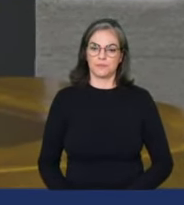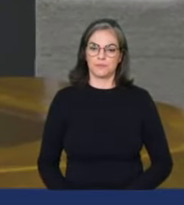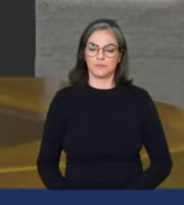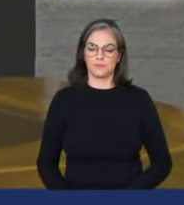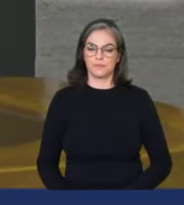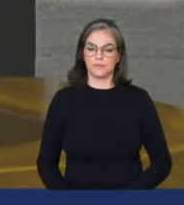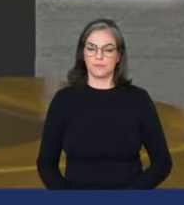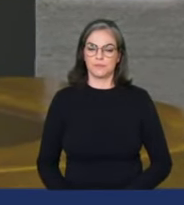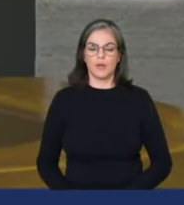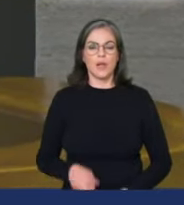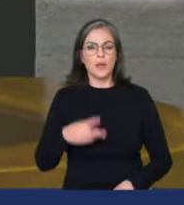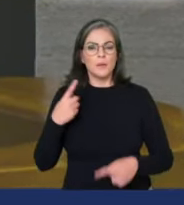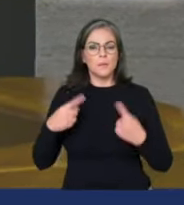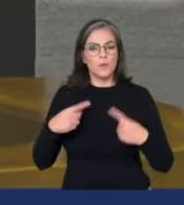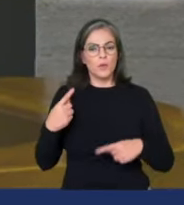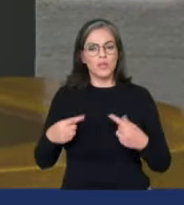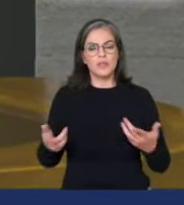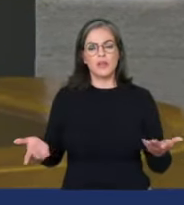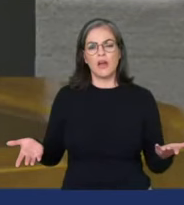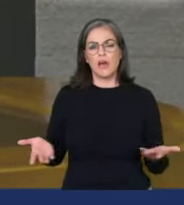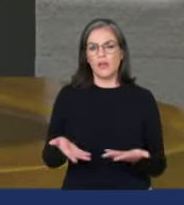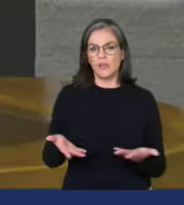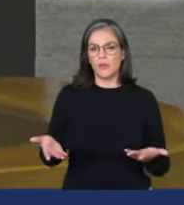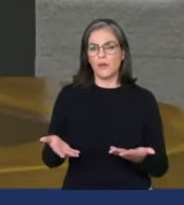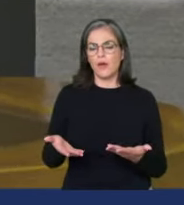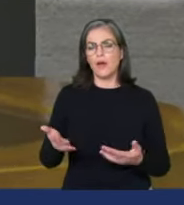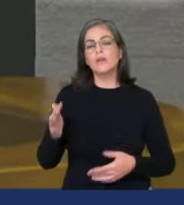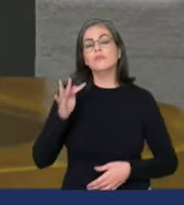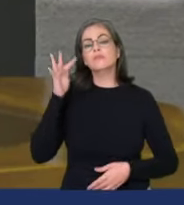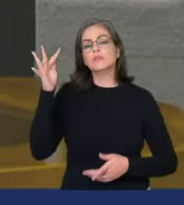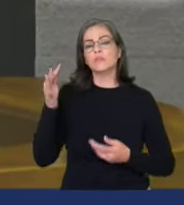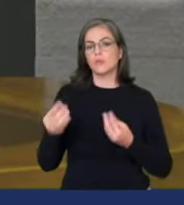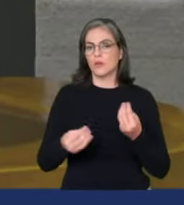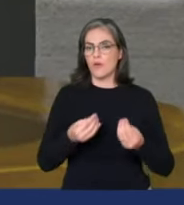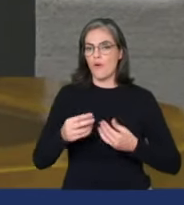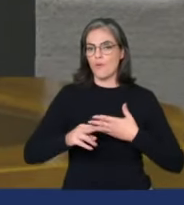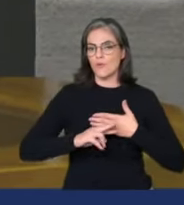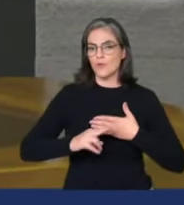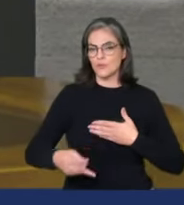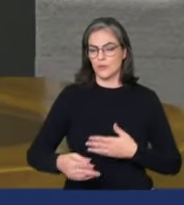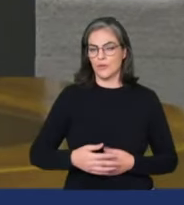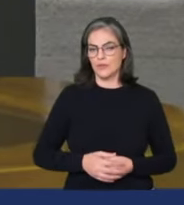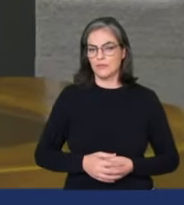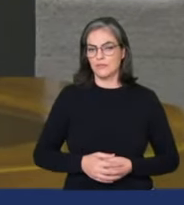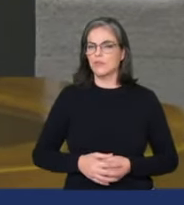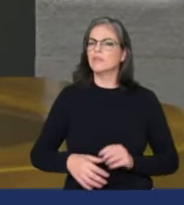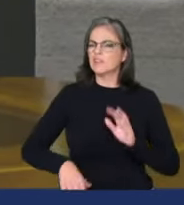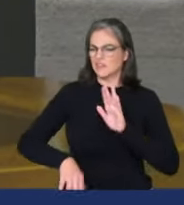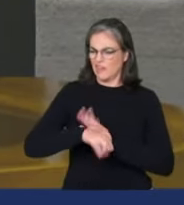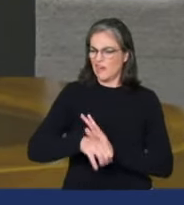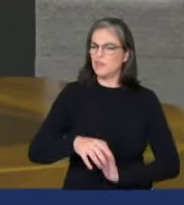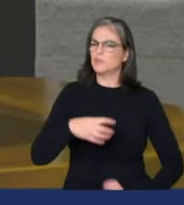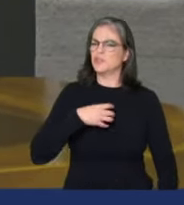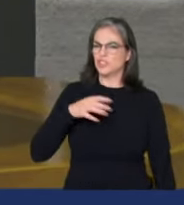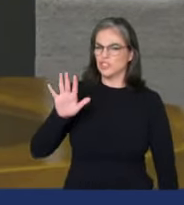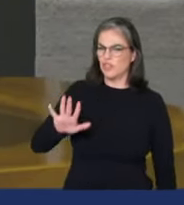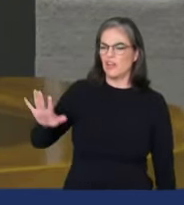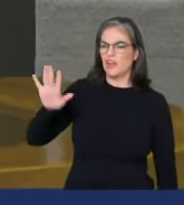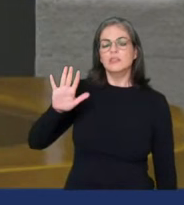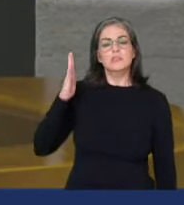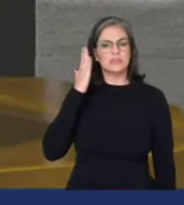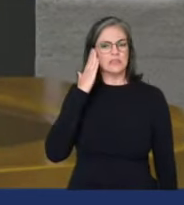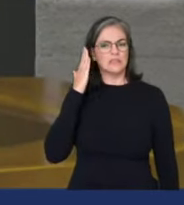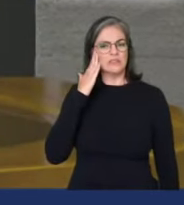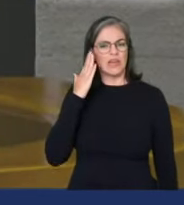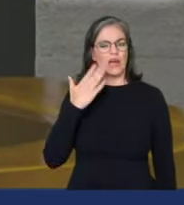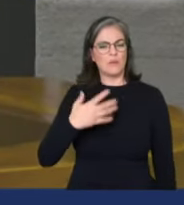política criminosa adotada pelo governo Bolsonaro, pelo governo Temer, do golpe, mas